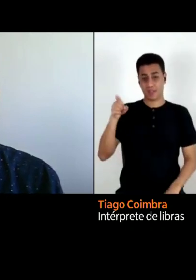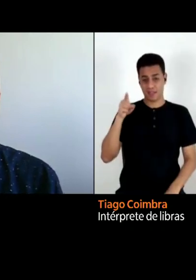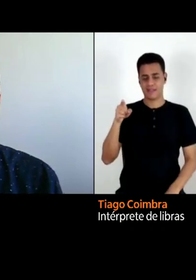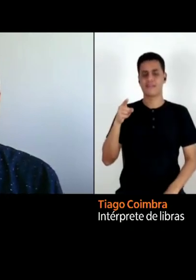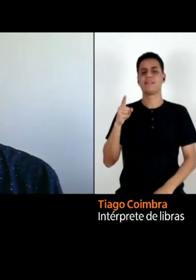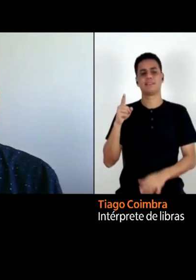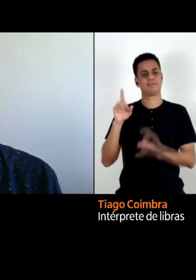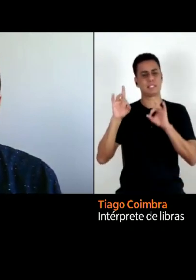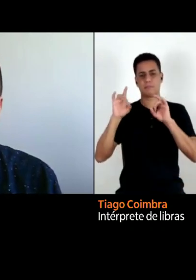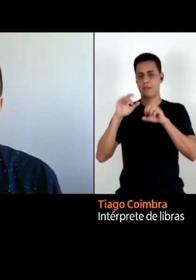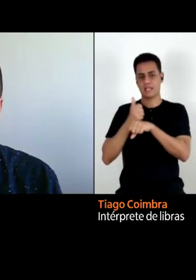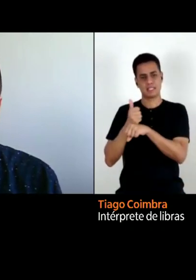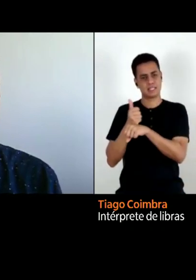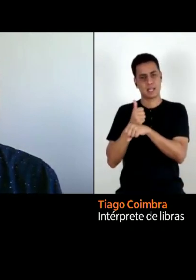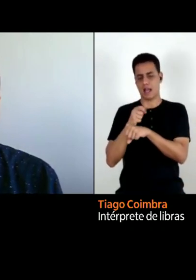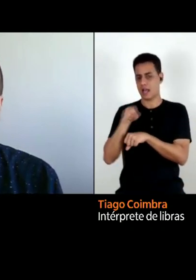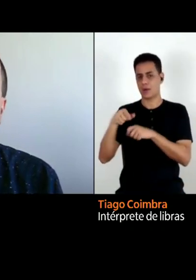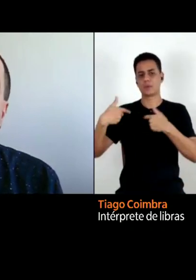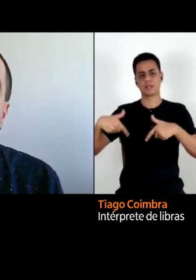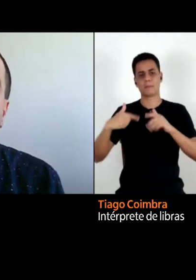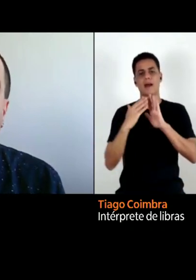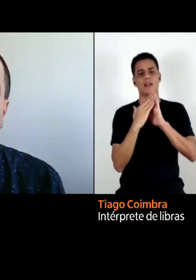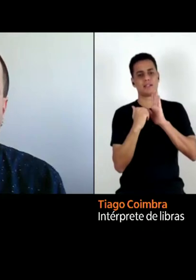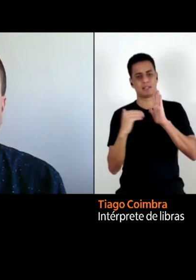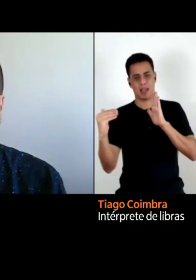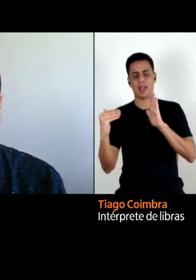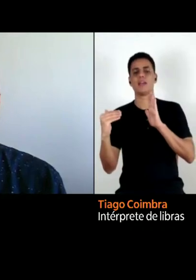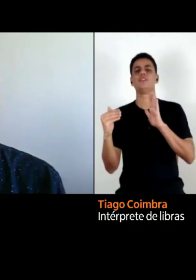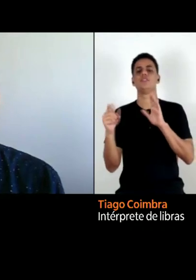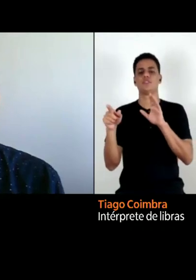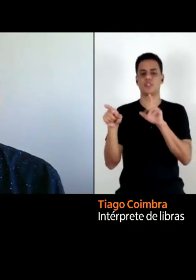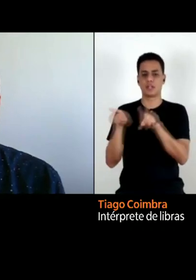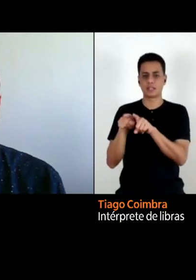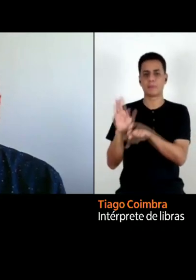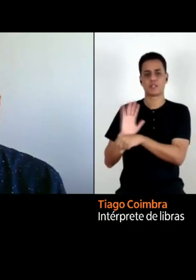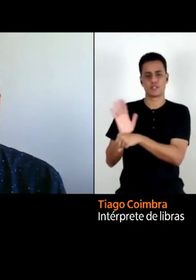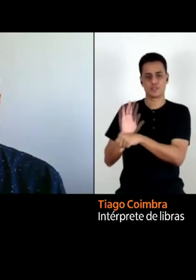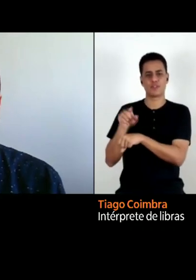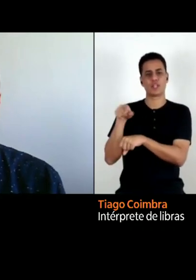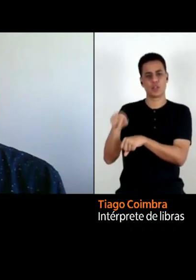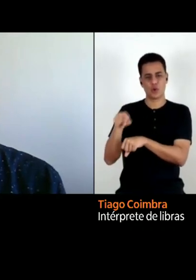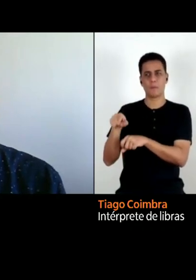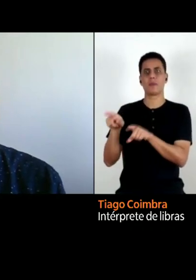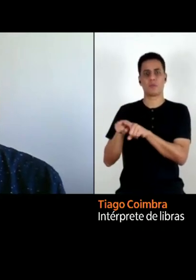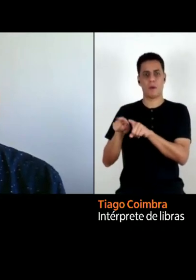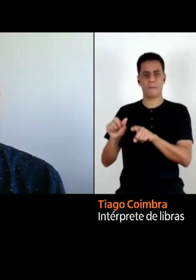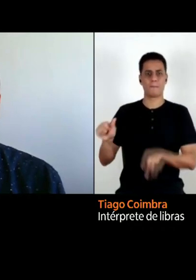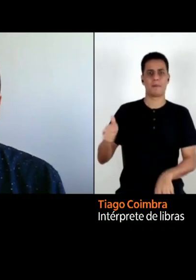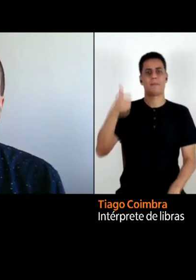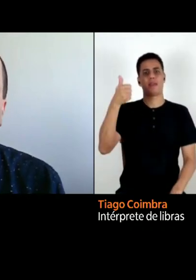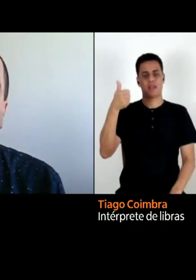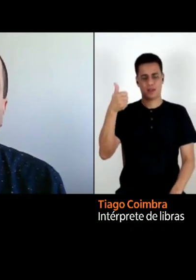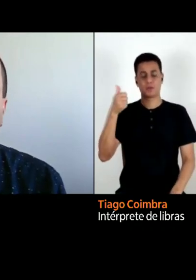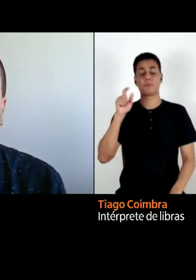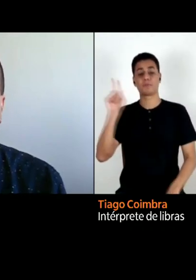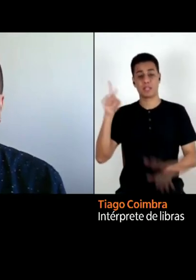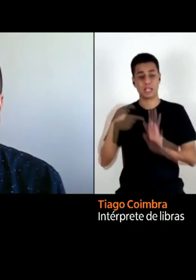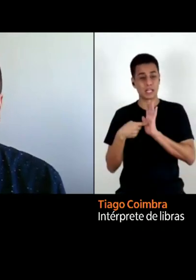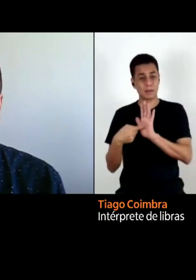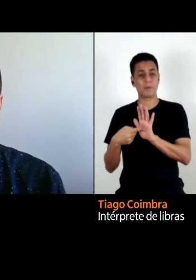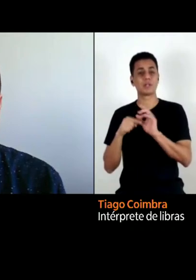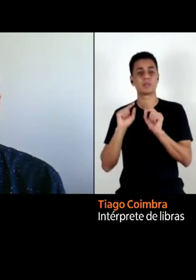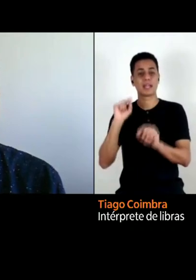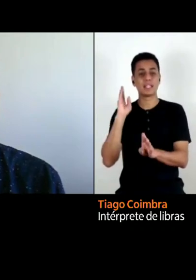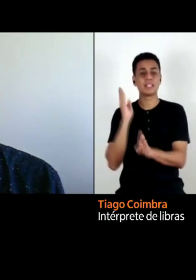origens e também do cinema de vanguarda, o crítico norte-americano reporta-se a uma descoberta do